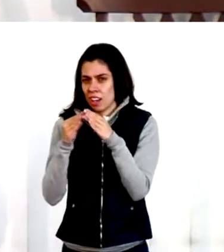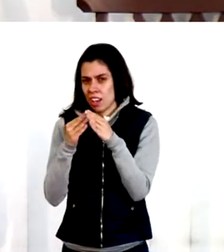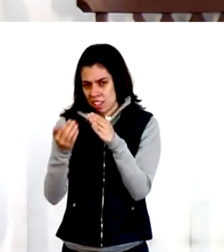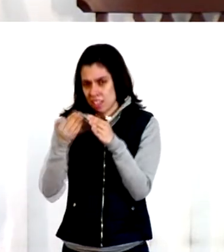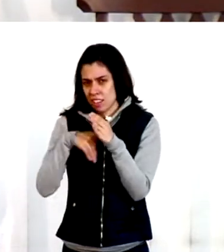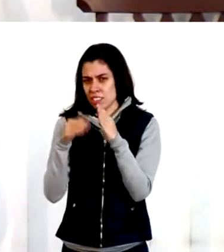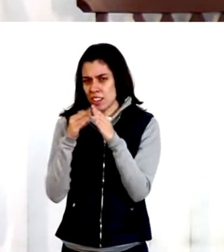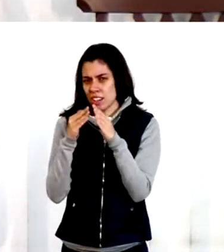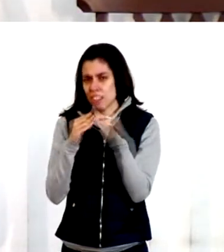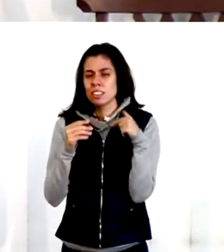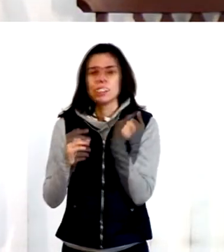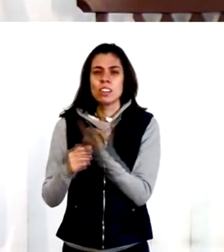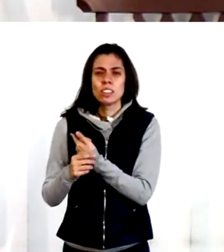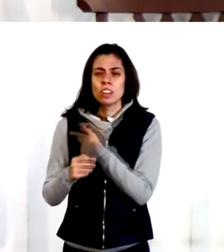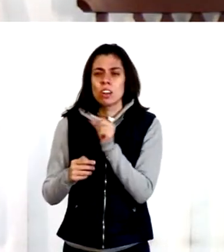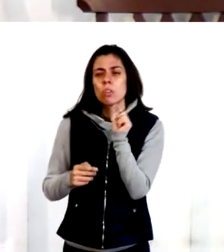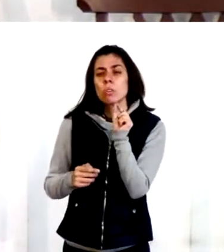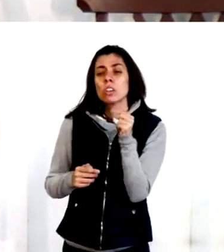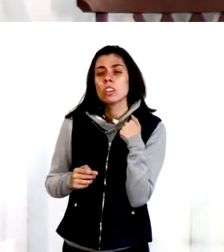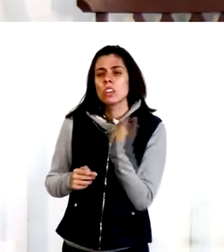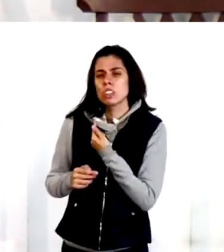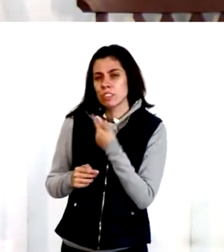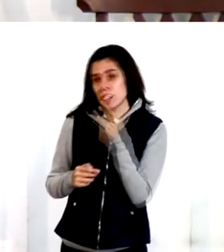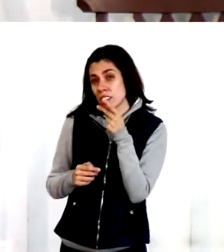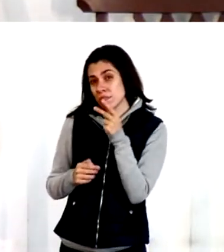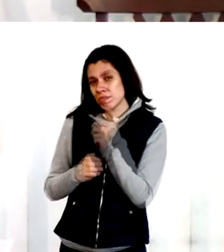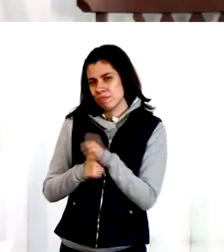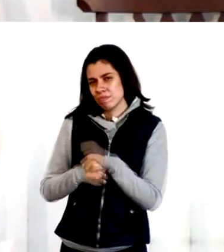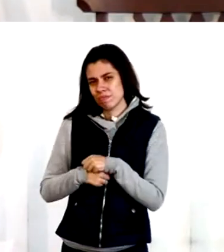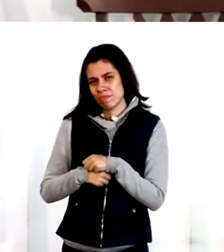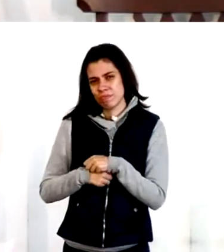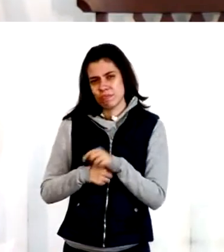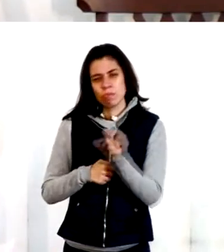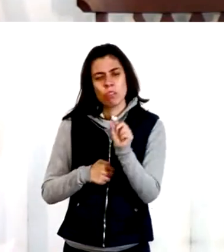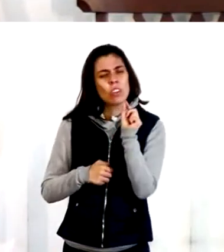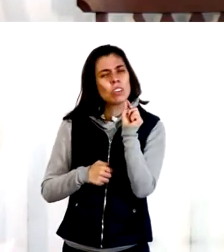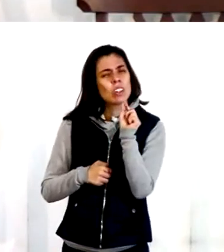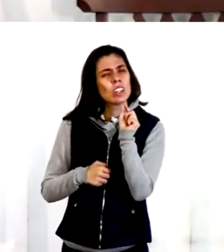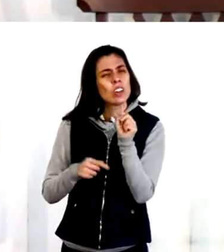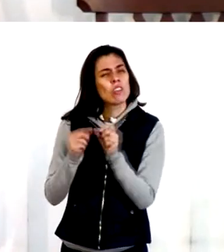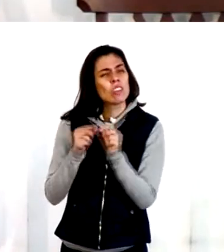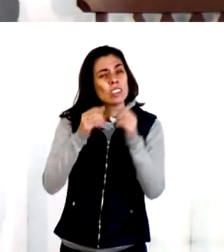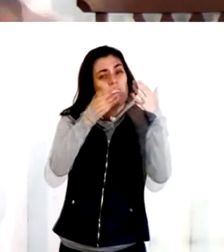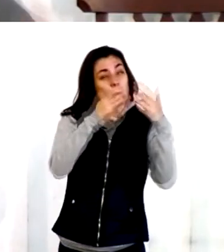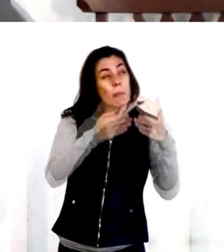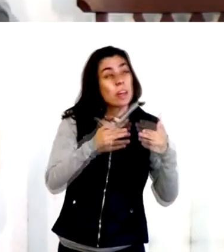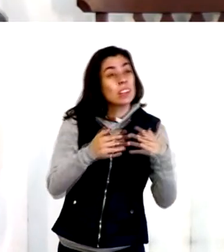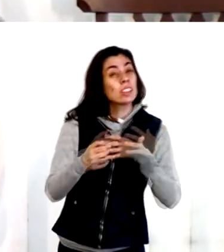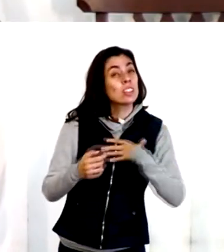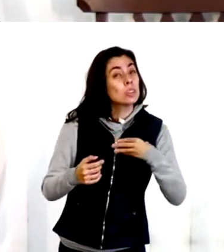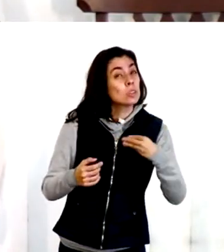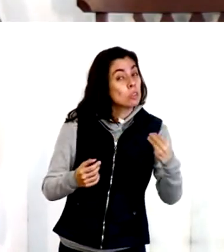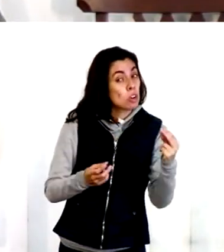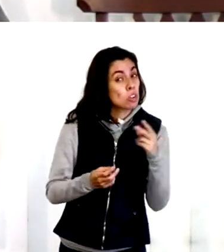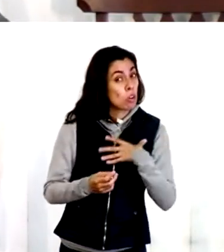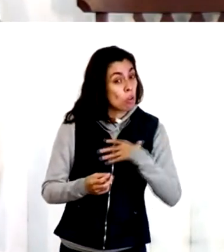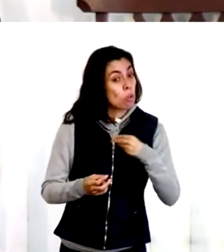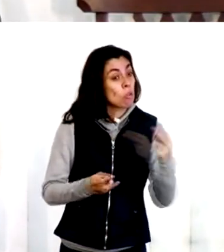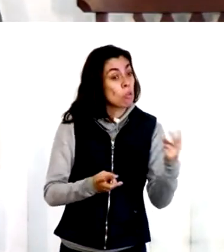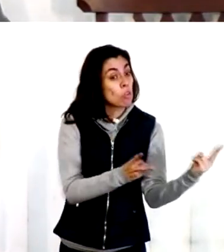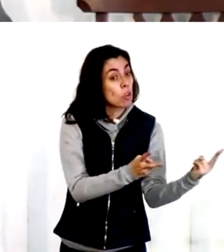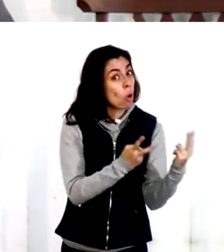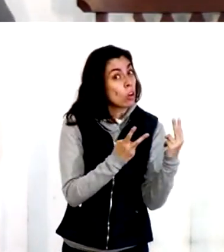combaterem o pecado? Porque eles são pecadores, tanto quanto nós. O que nós estamos fazendo na nossa vida que se pareça